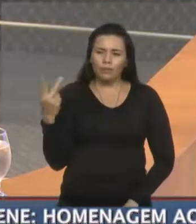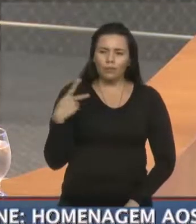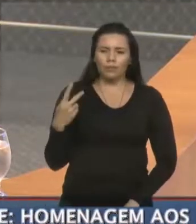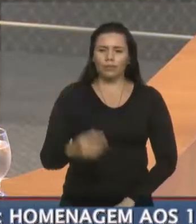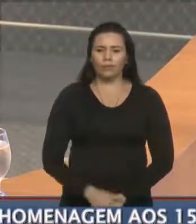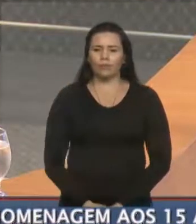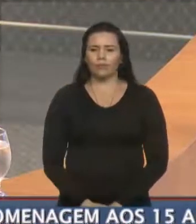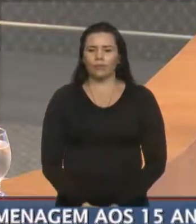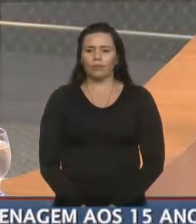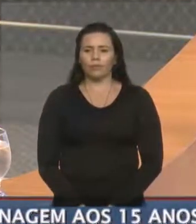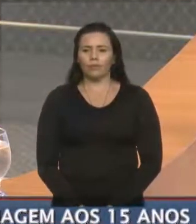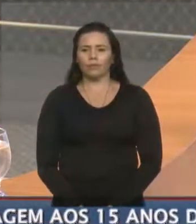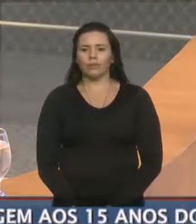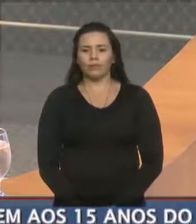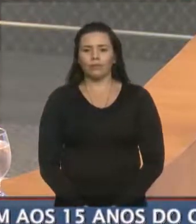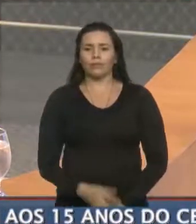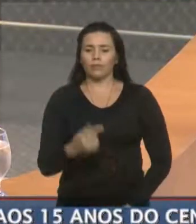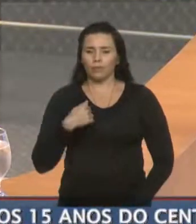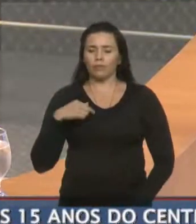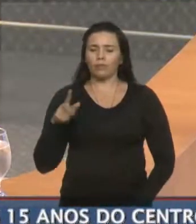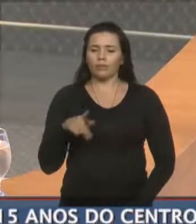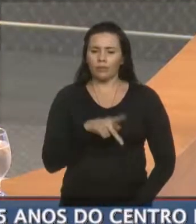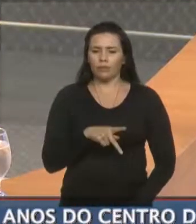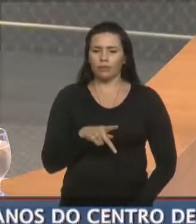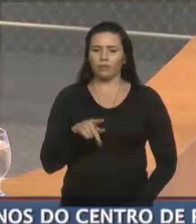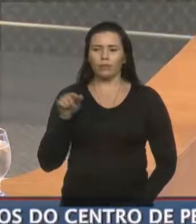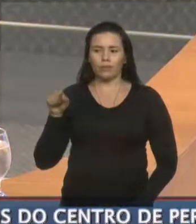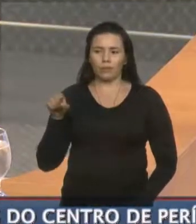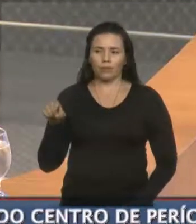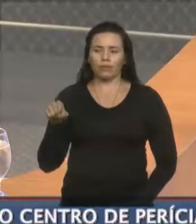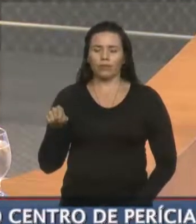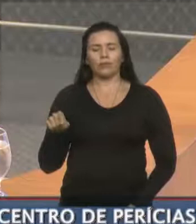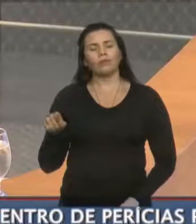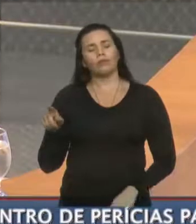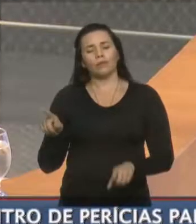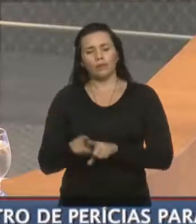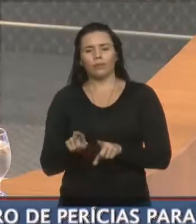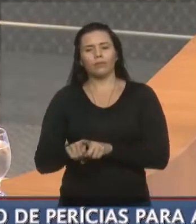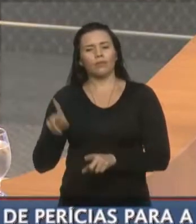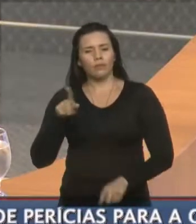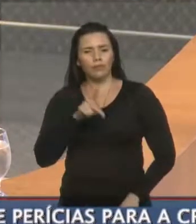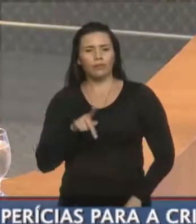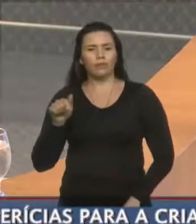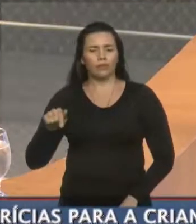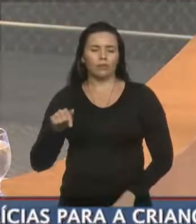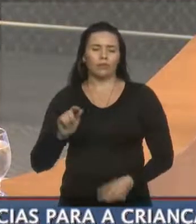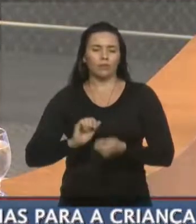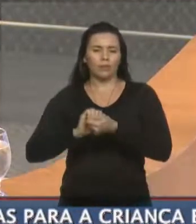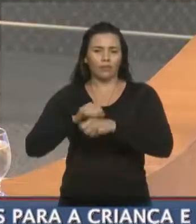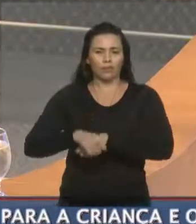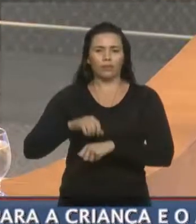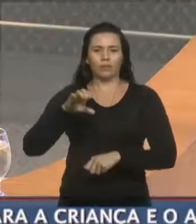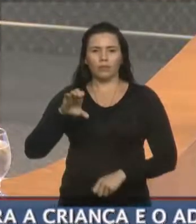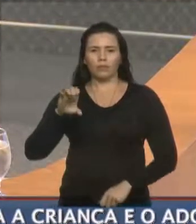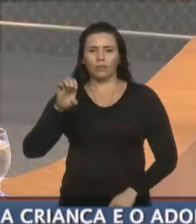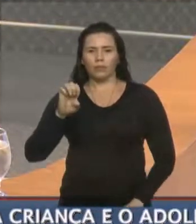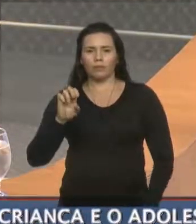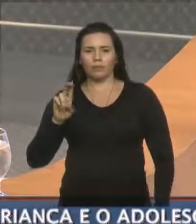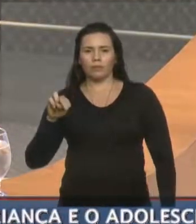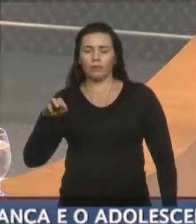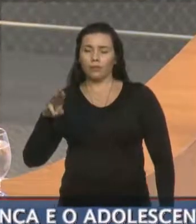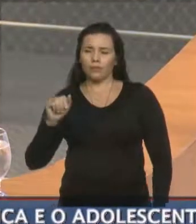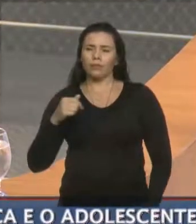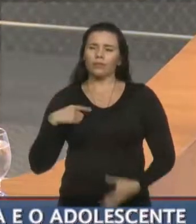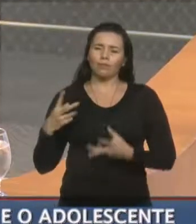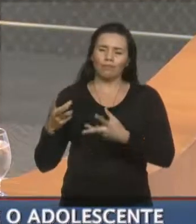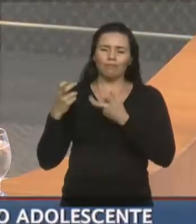professor do professor Vanderlei, também professor da Universidade de Selma. Muito me alegra, professor, em ter Vossa Excelência presente